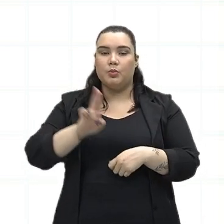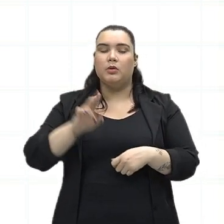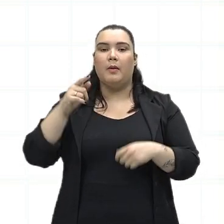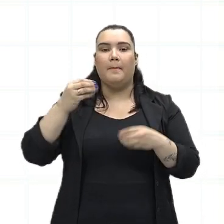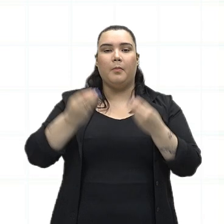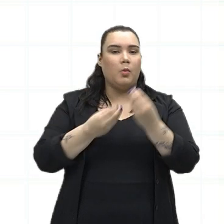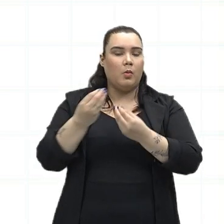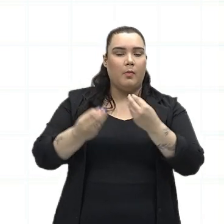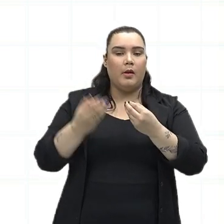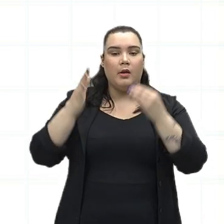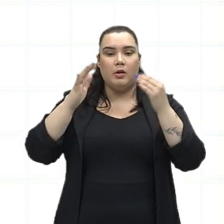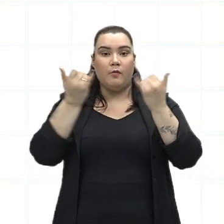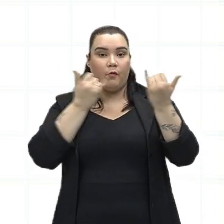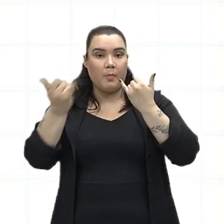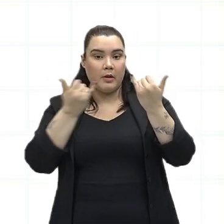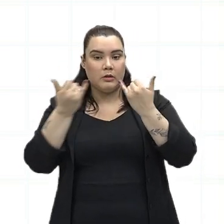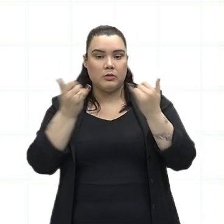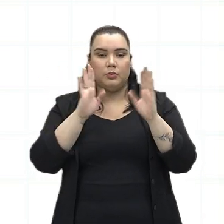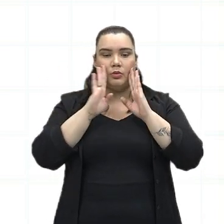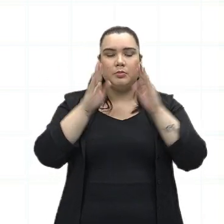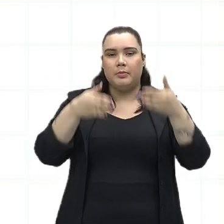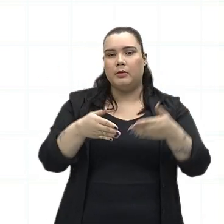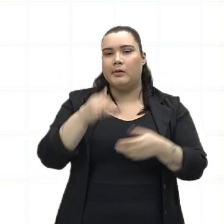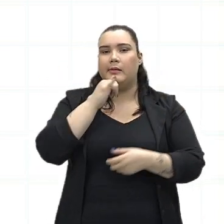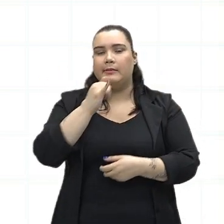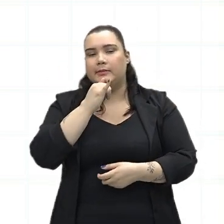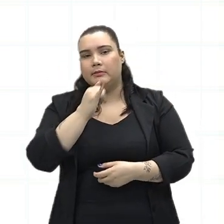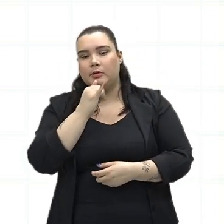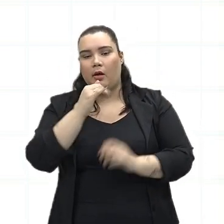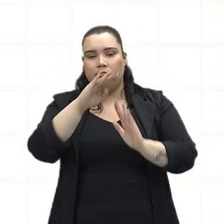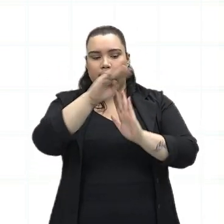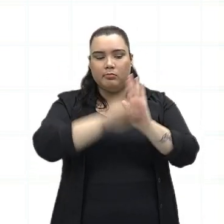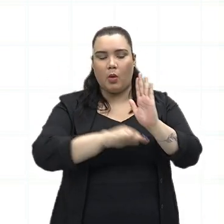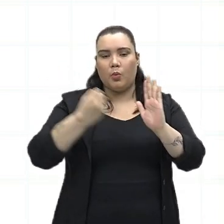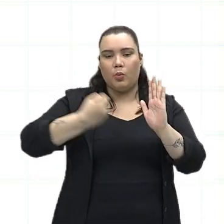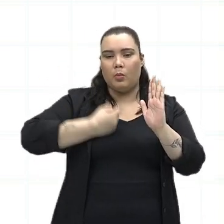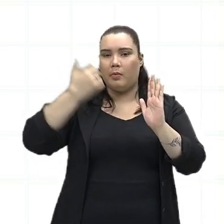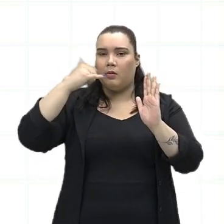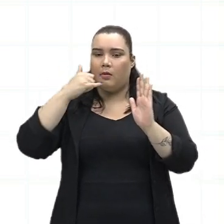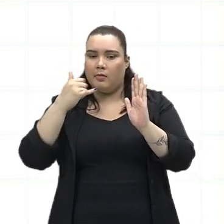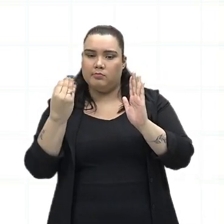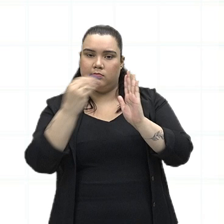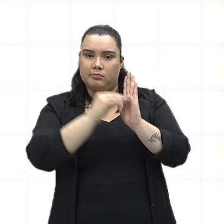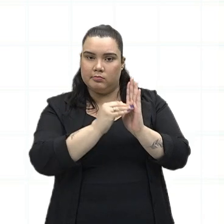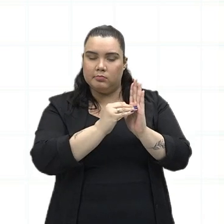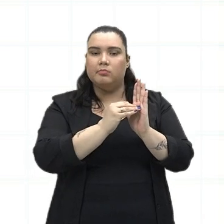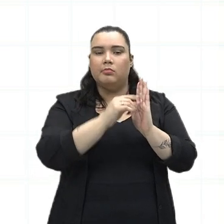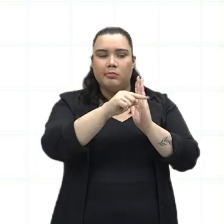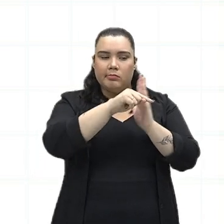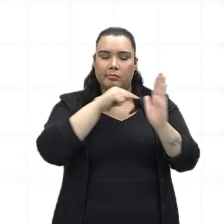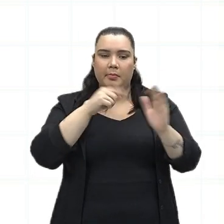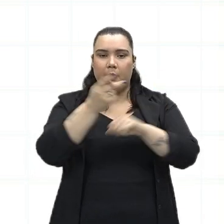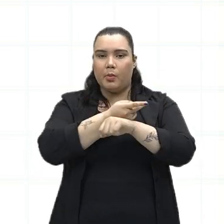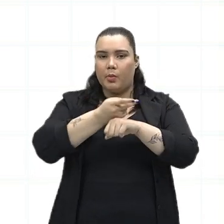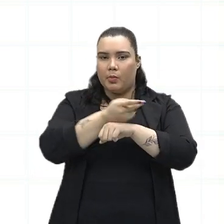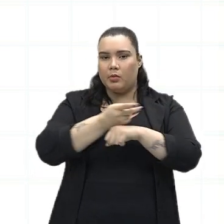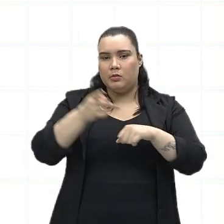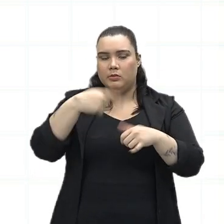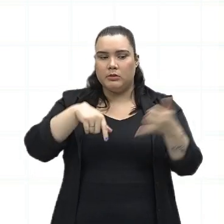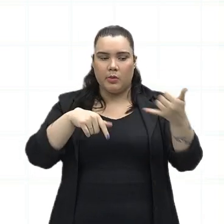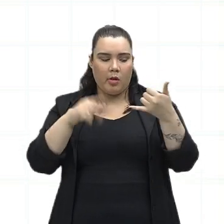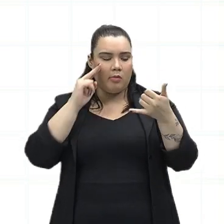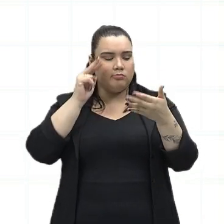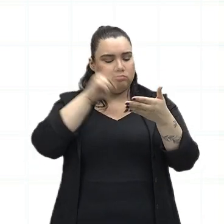informações específicas aonde? De um número de telefone numa lista, tá? Quando você pega o seu celular, você